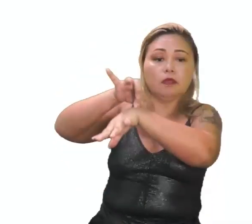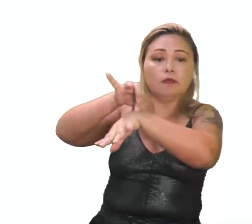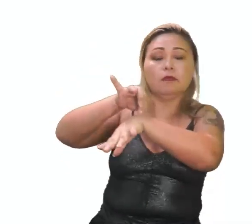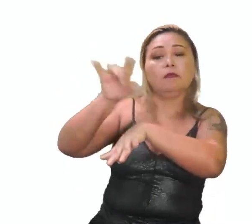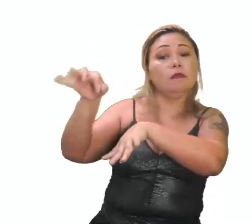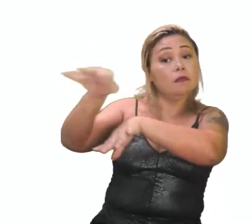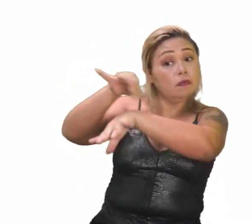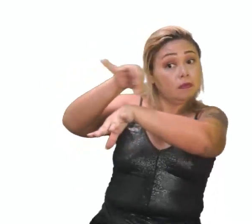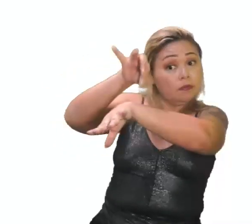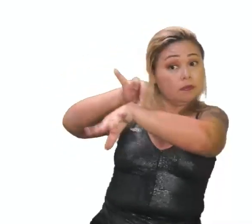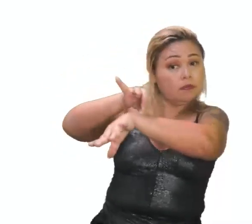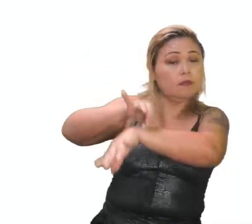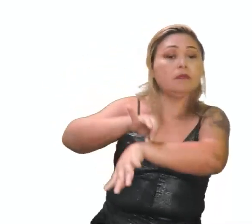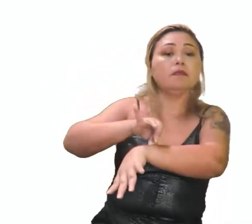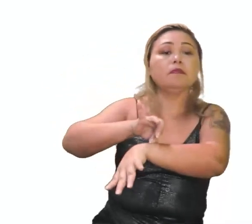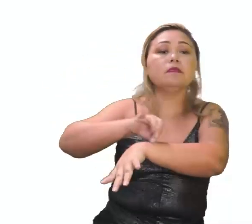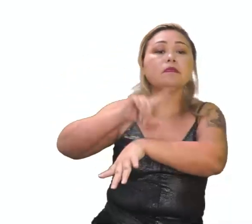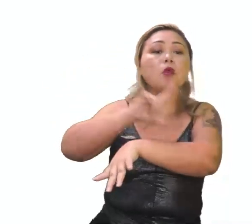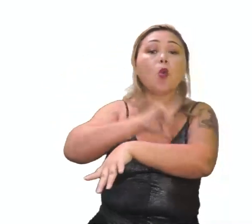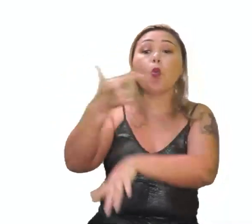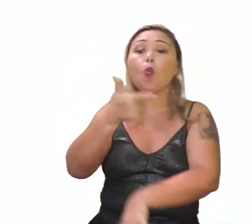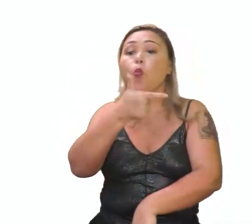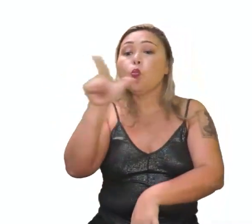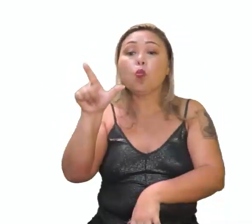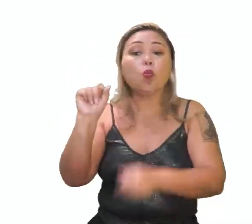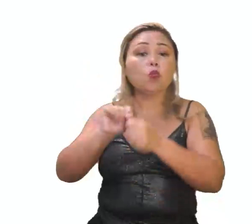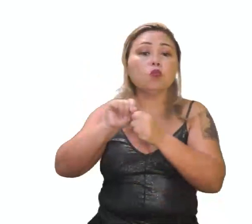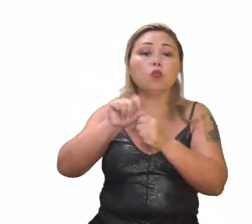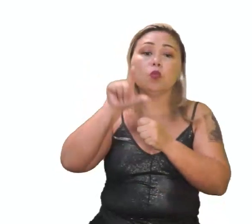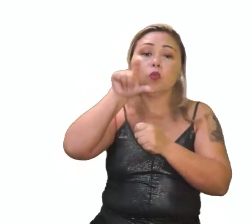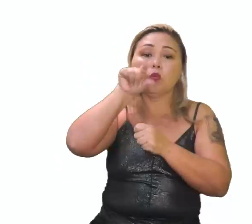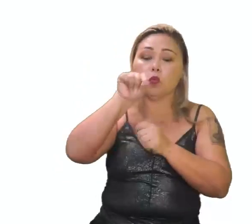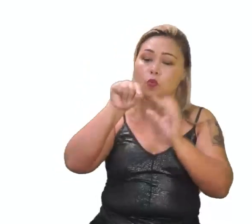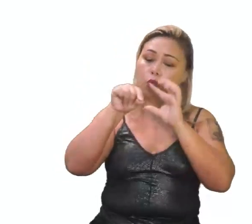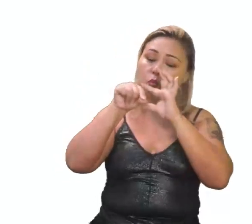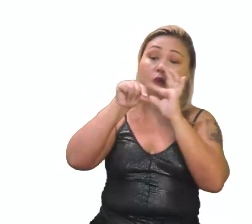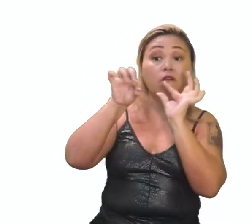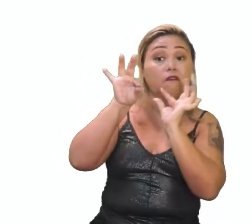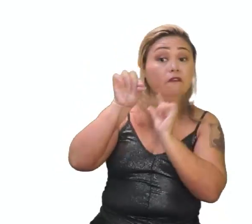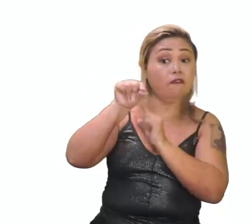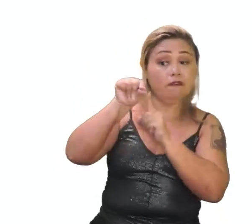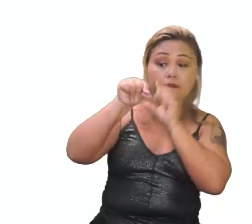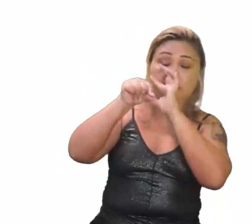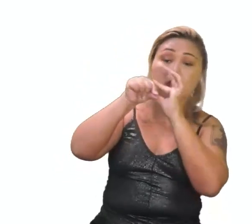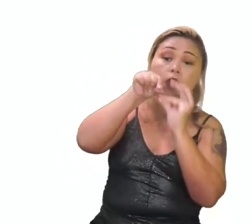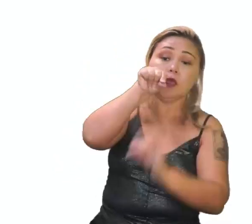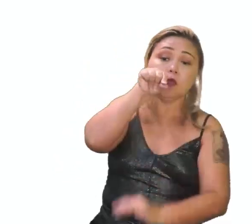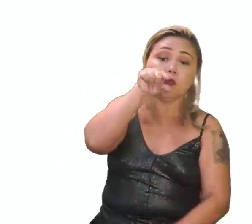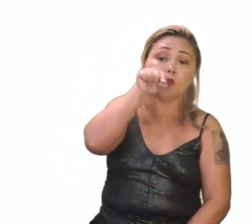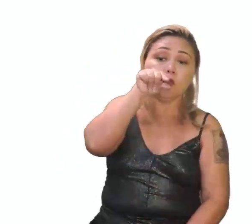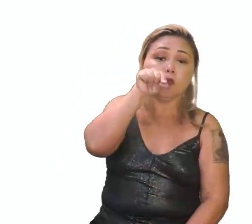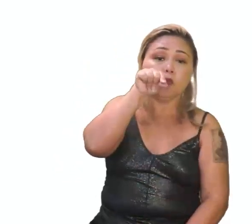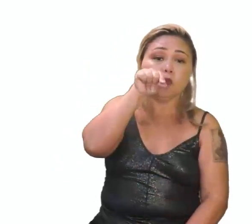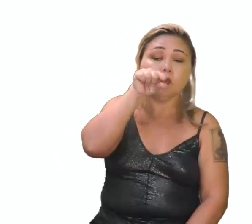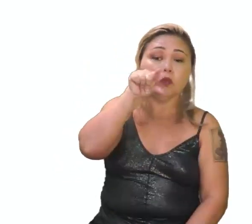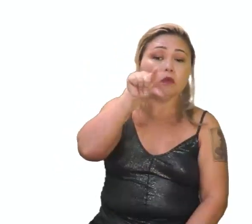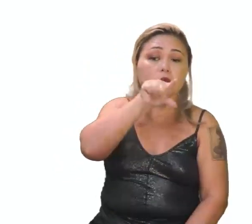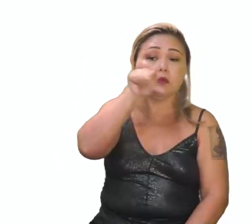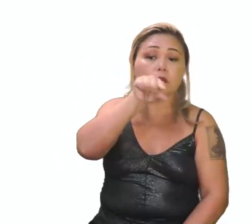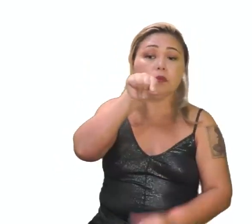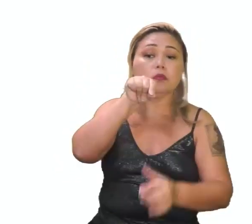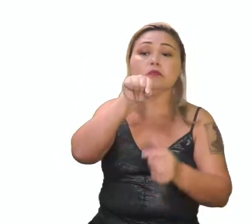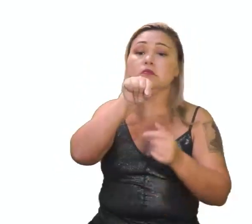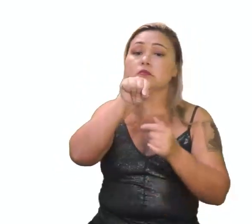insetívoro, tá? Aí você tem um outro grupo com um bico curto, fino, que apanha